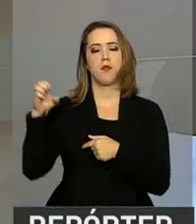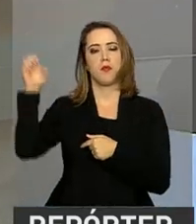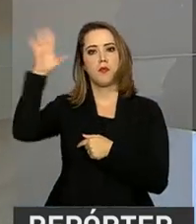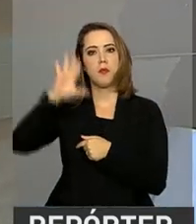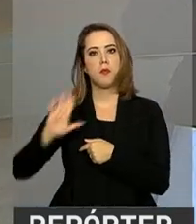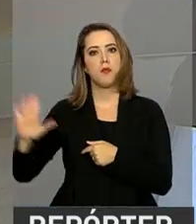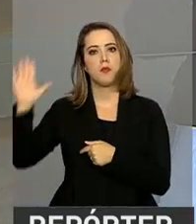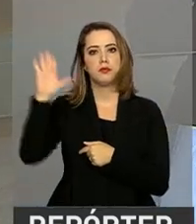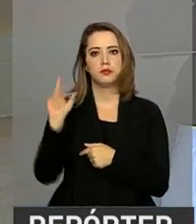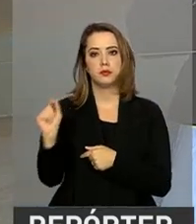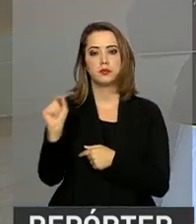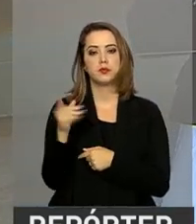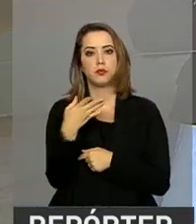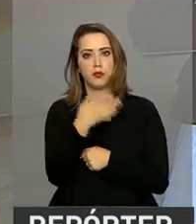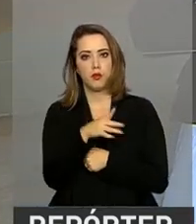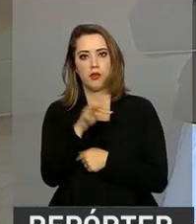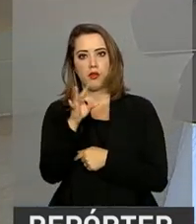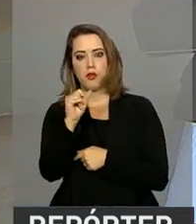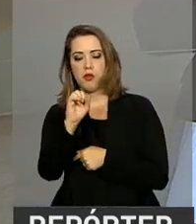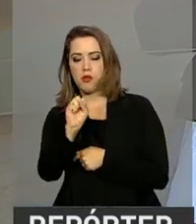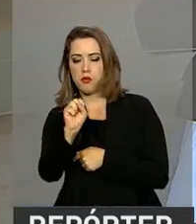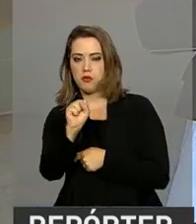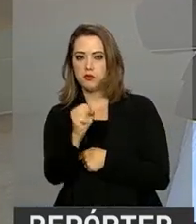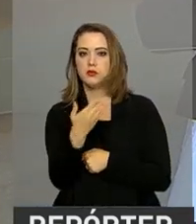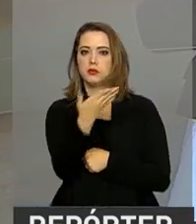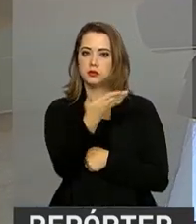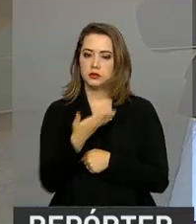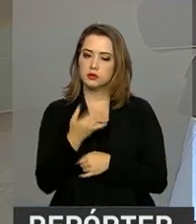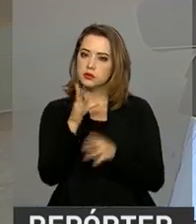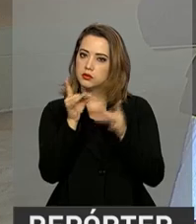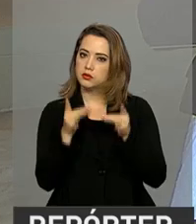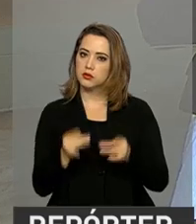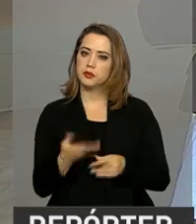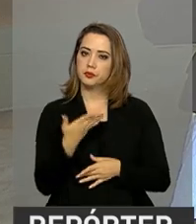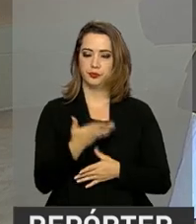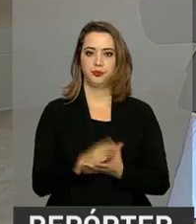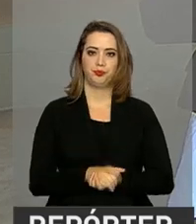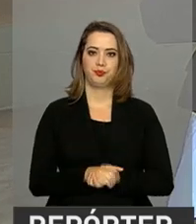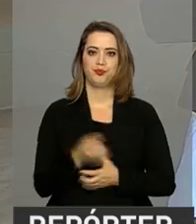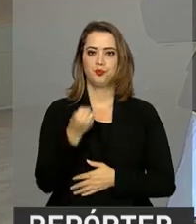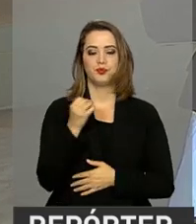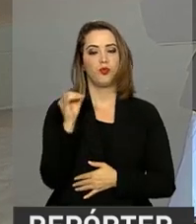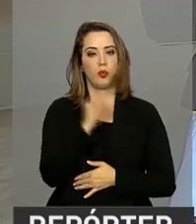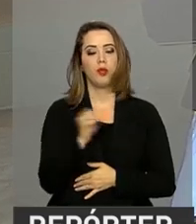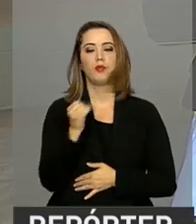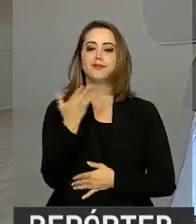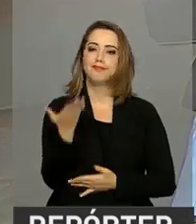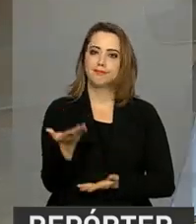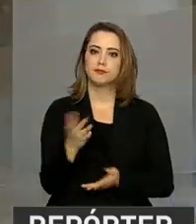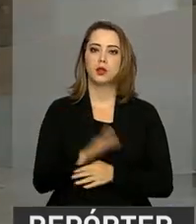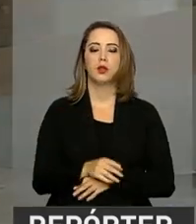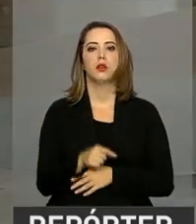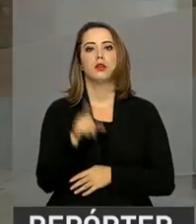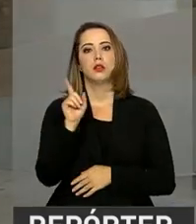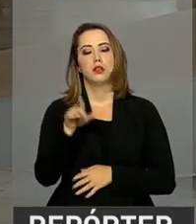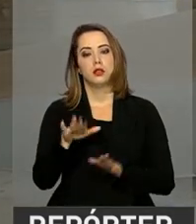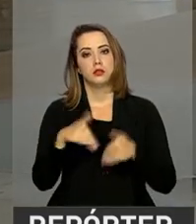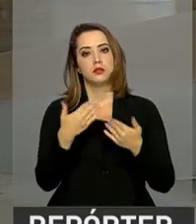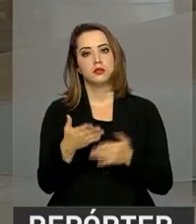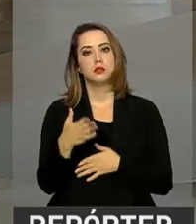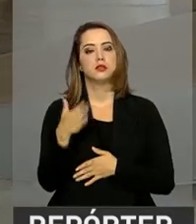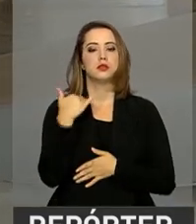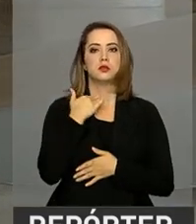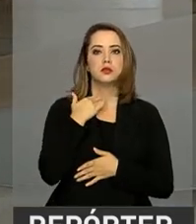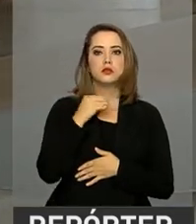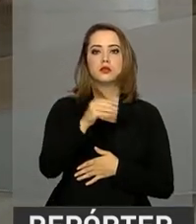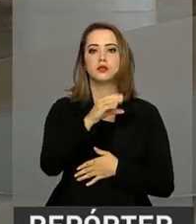lá no palácio planal e traz mais informações pra gente sobre esse assunto Taísa Olá Leandro Pois é o banco central informou que